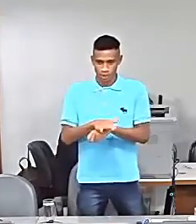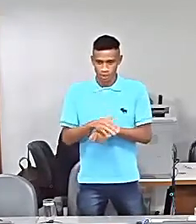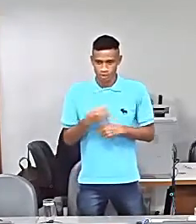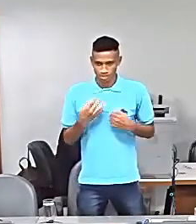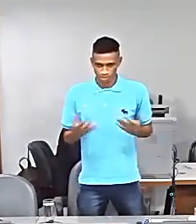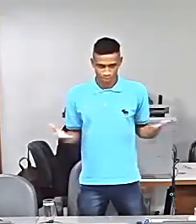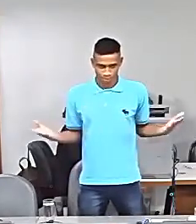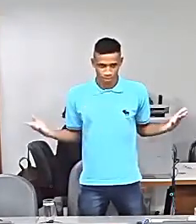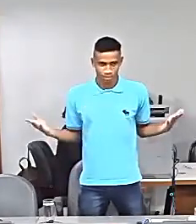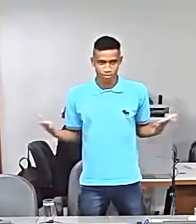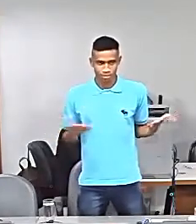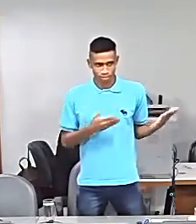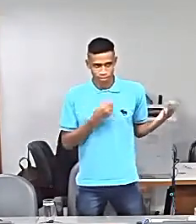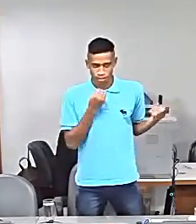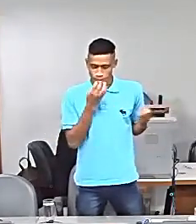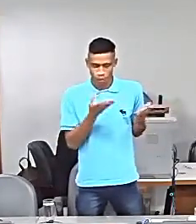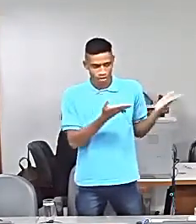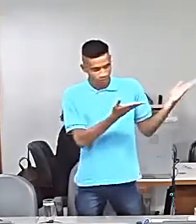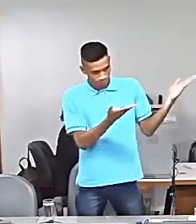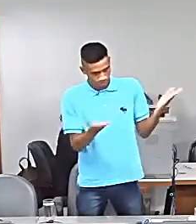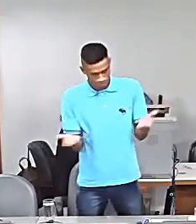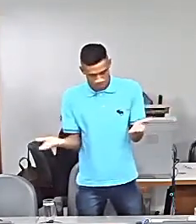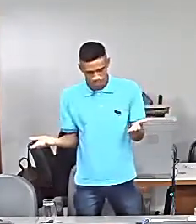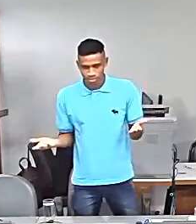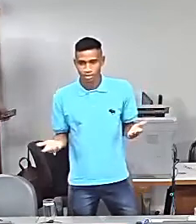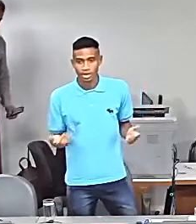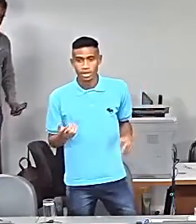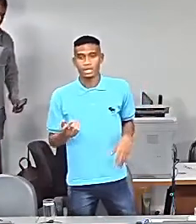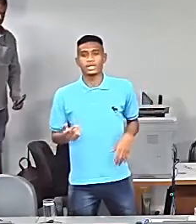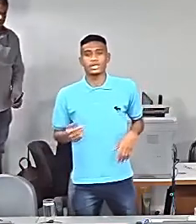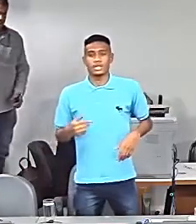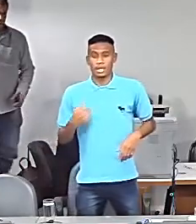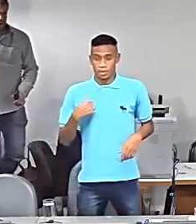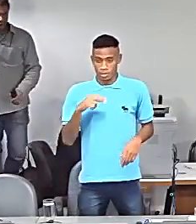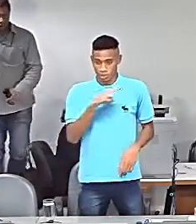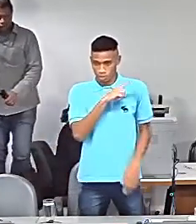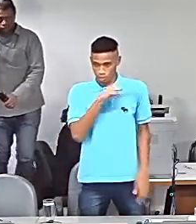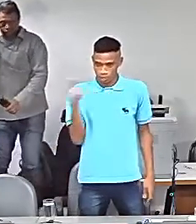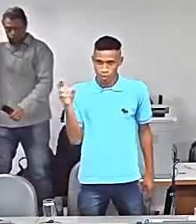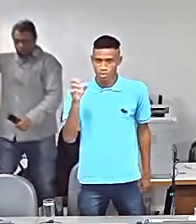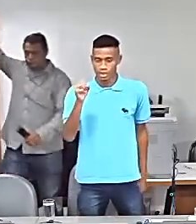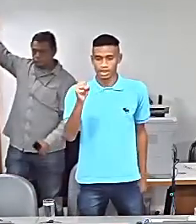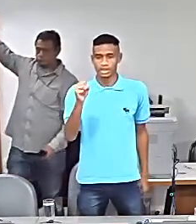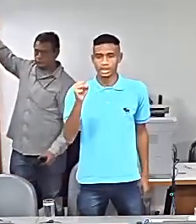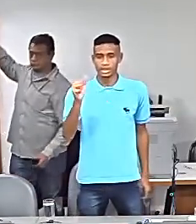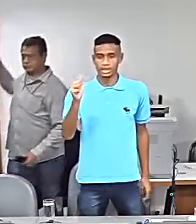Olá, boa tarde a todos. É um prazer estar aqui com vocês.